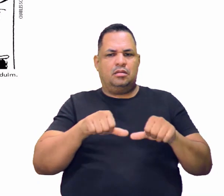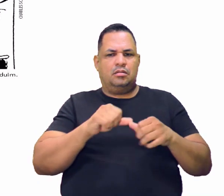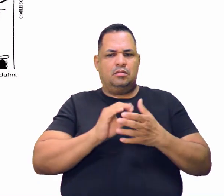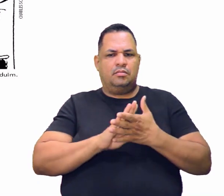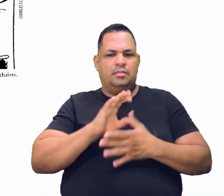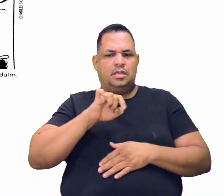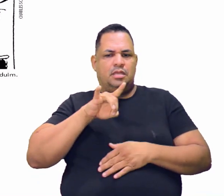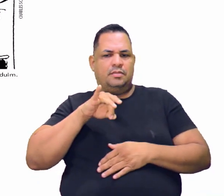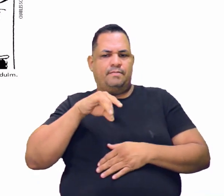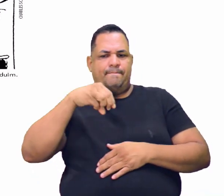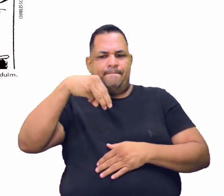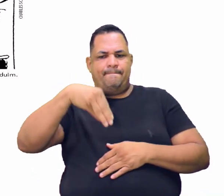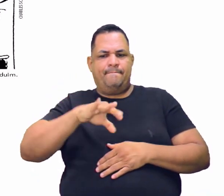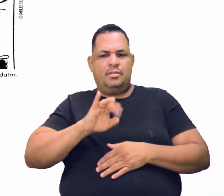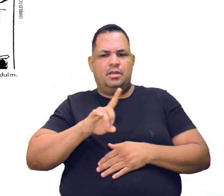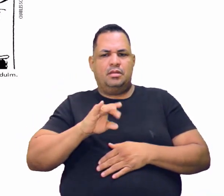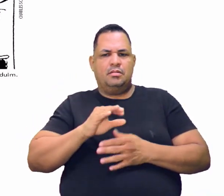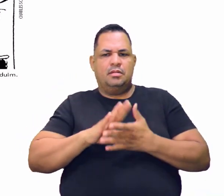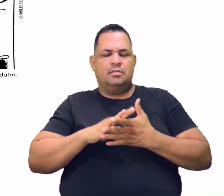meio